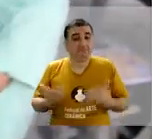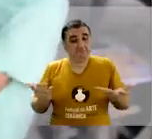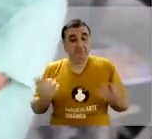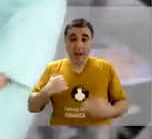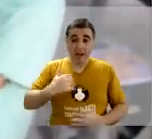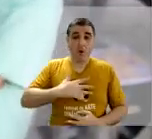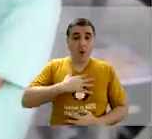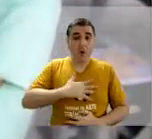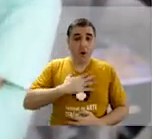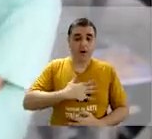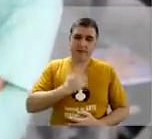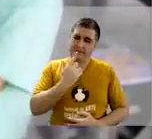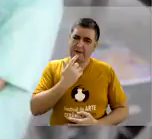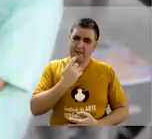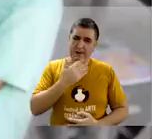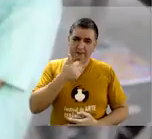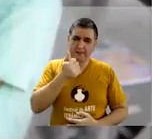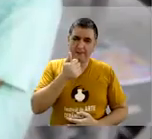Mas eu prefiro fazer a vermelha.